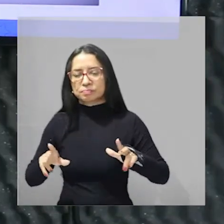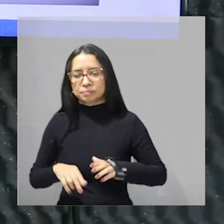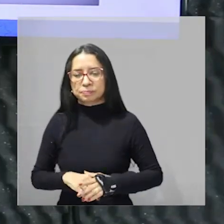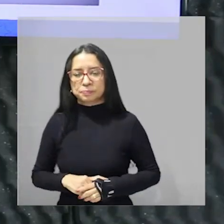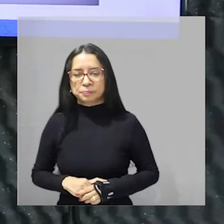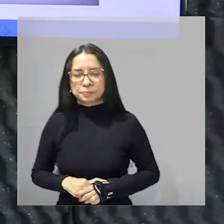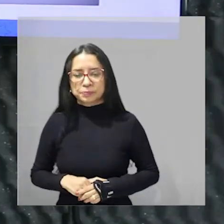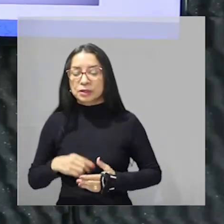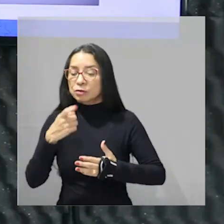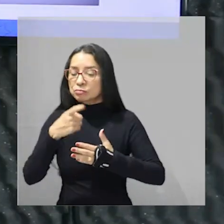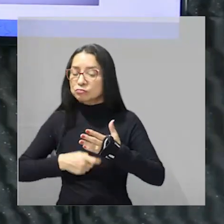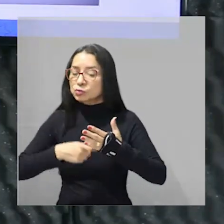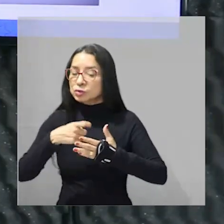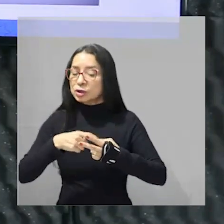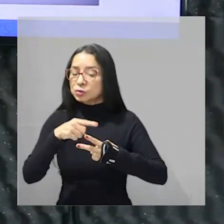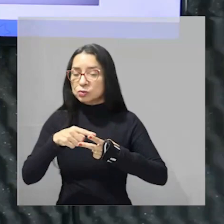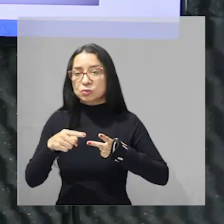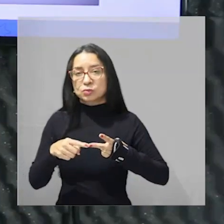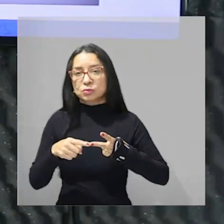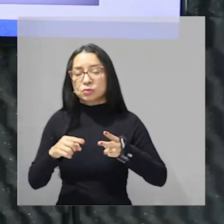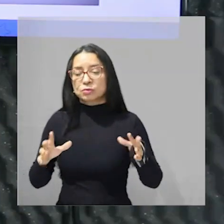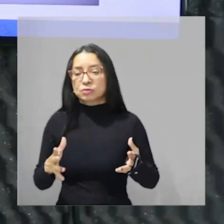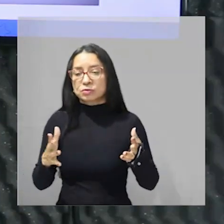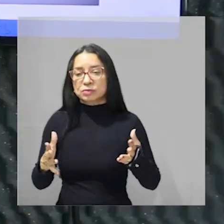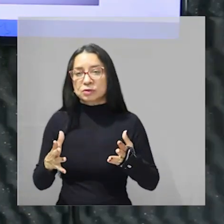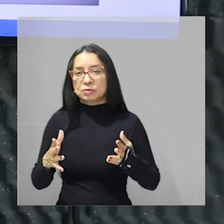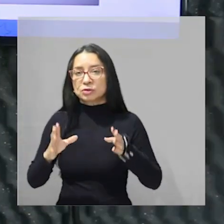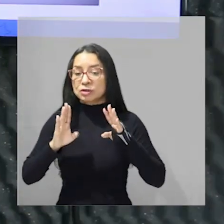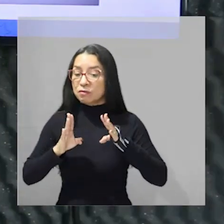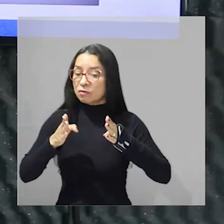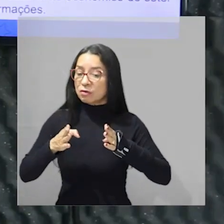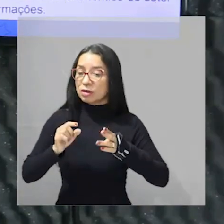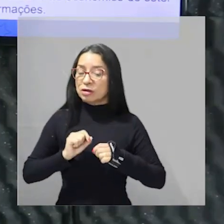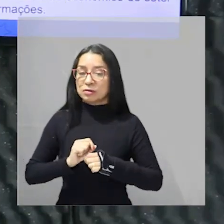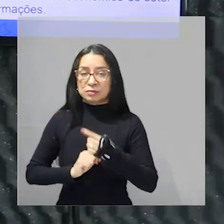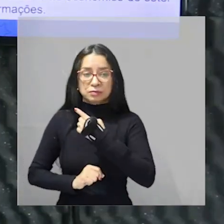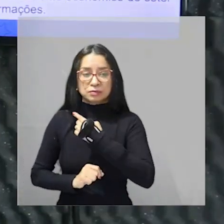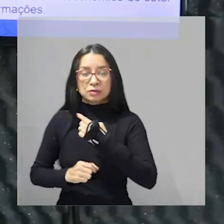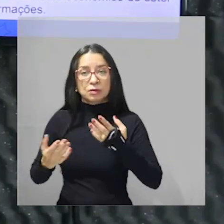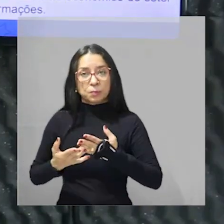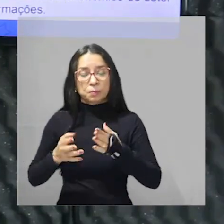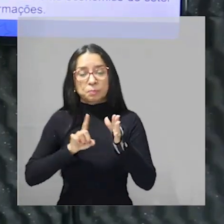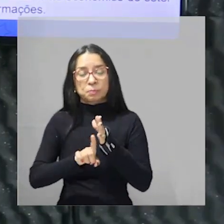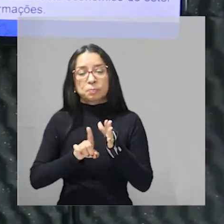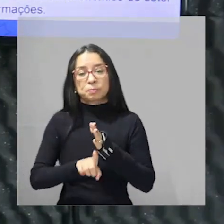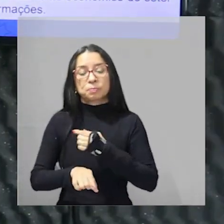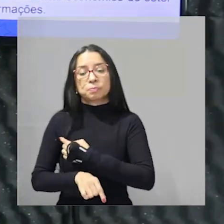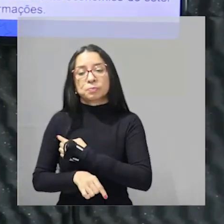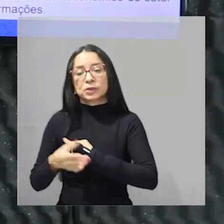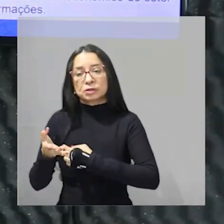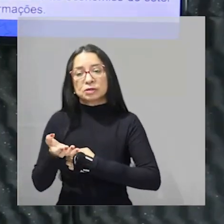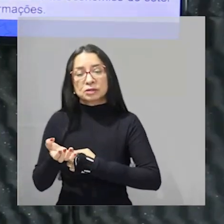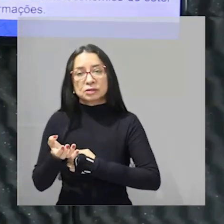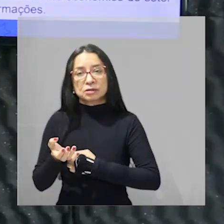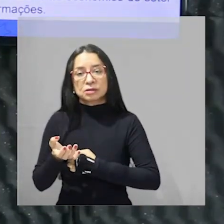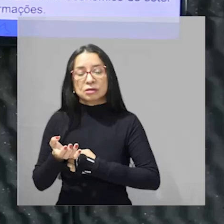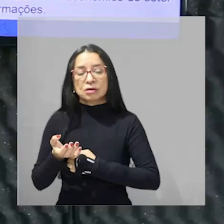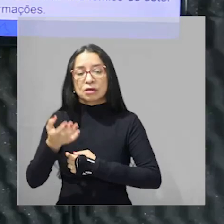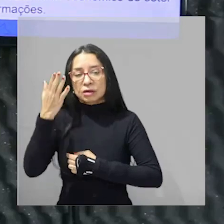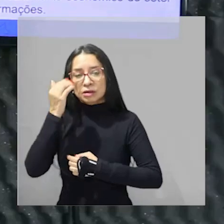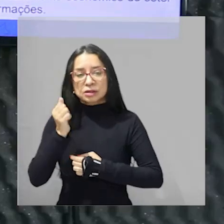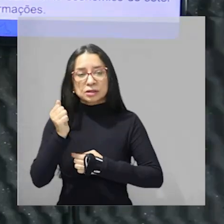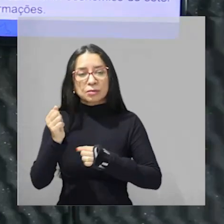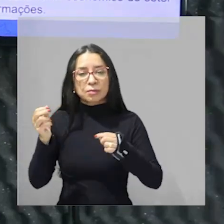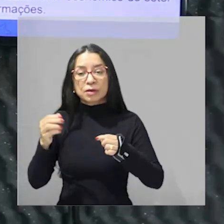tu tem os textos motivadores que já te deram um norte, mas agora vamos para a questão. Então, ele quer saber quais são os fatores que vão ser relacionados